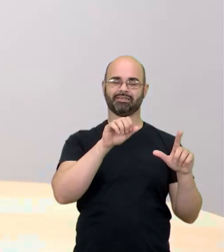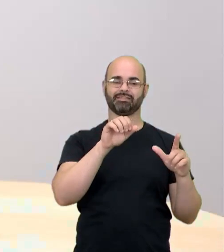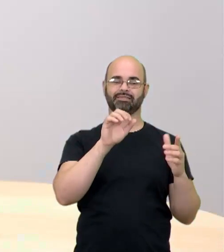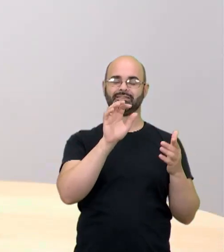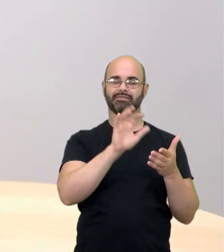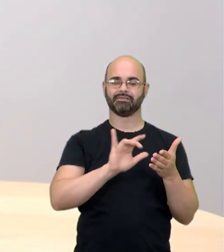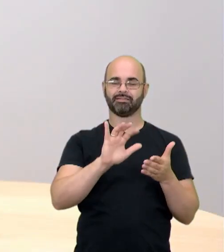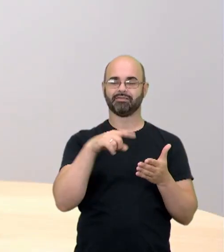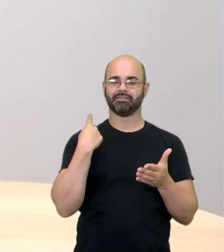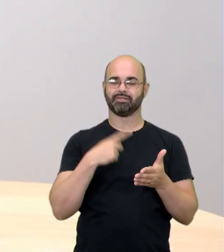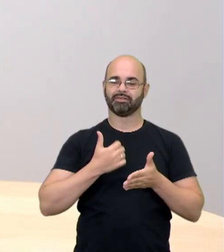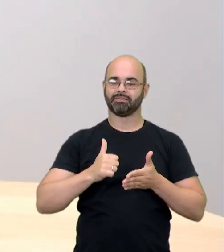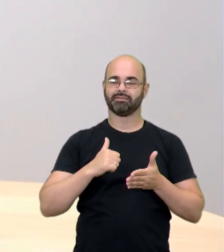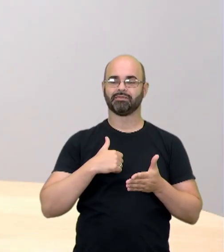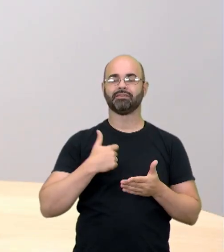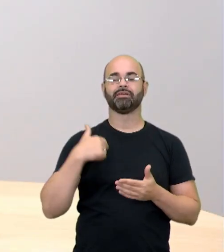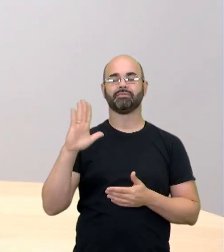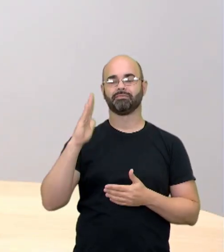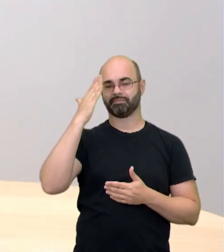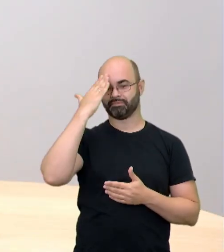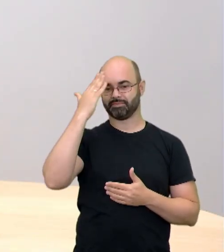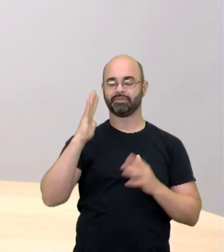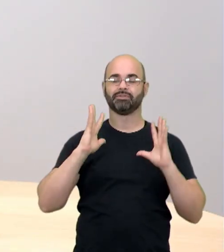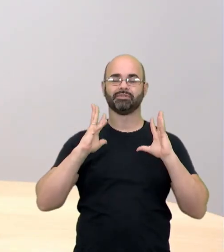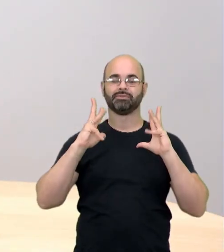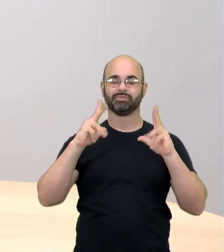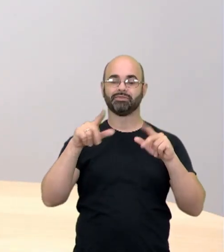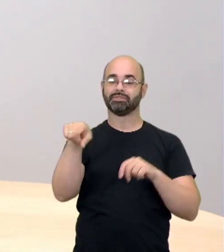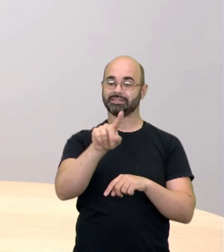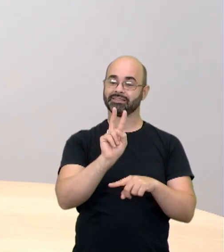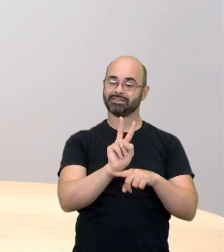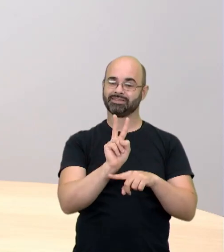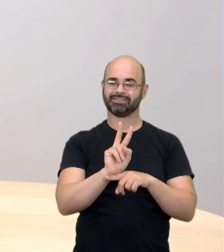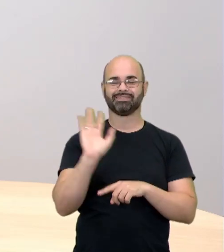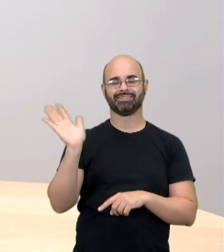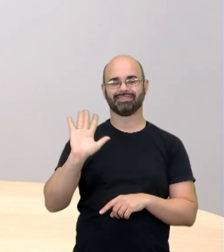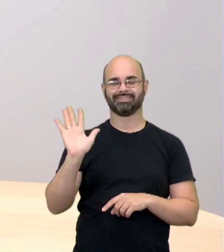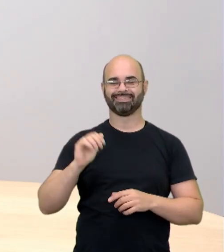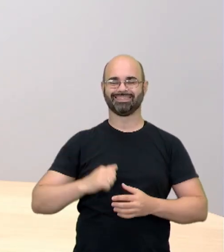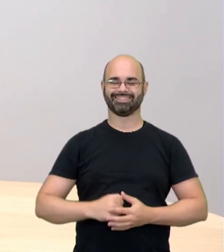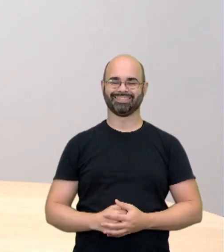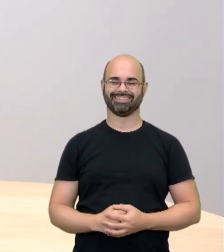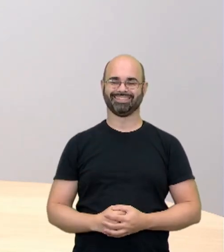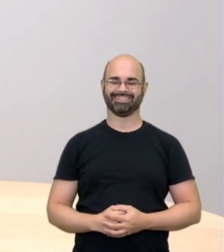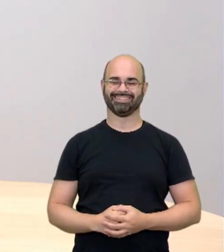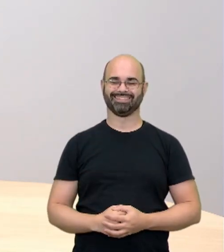todas com muito carinho. Cuidem-se muito e até breve. Tchau, tchau.